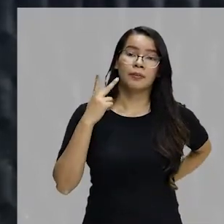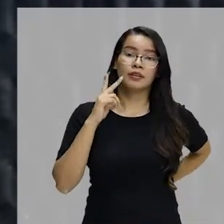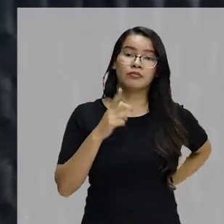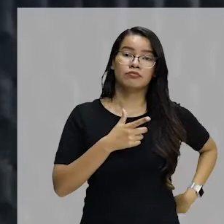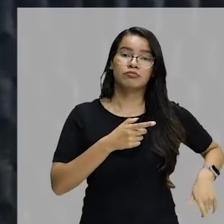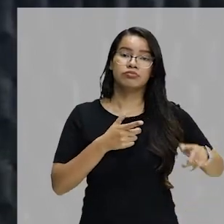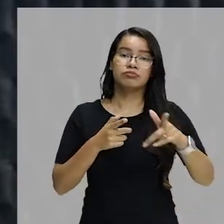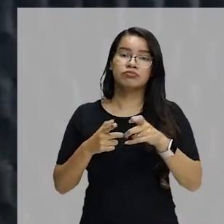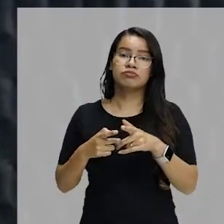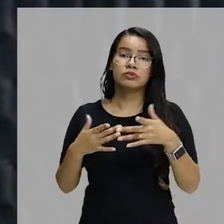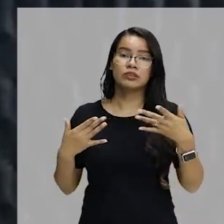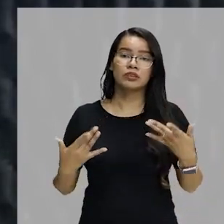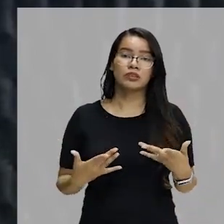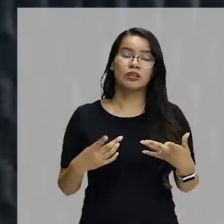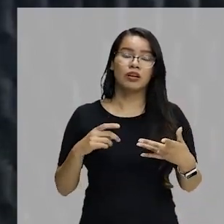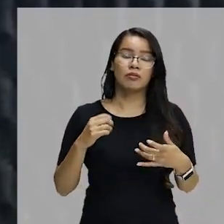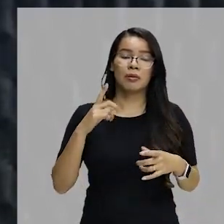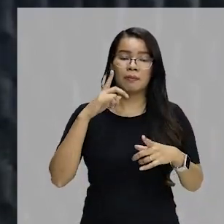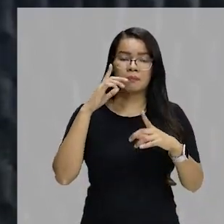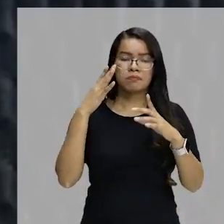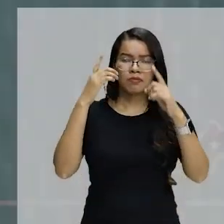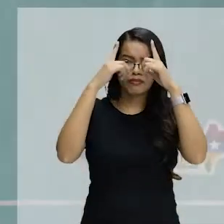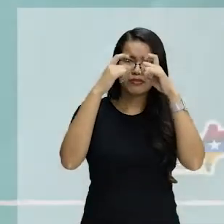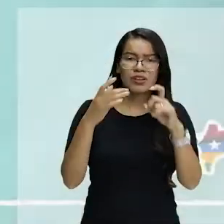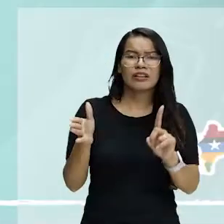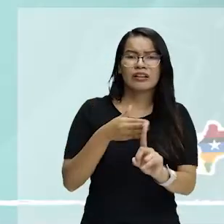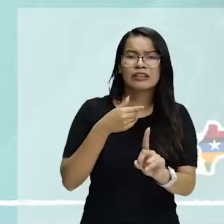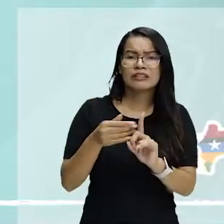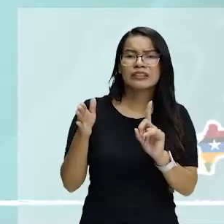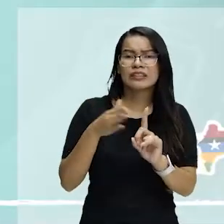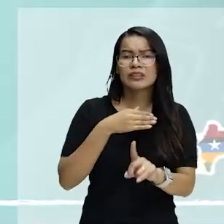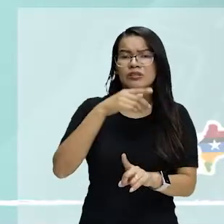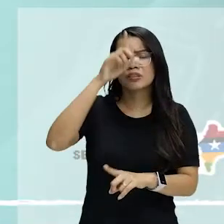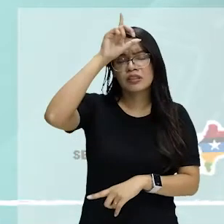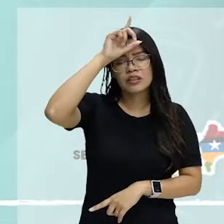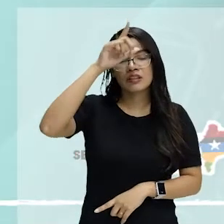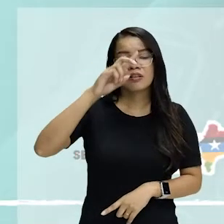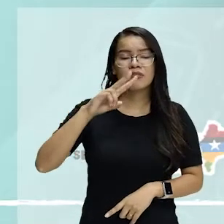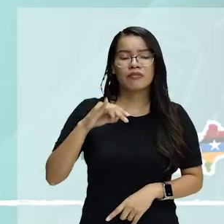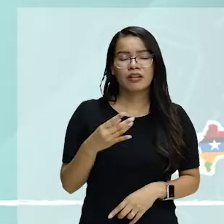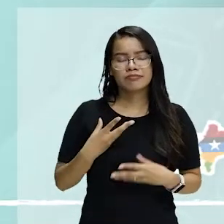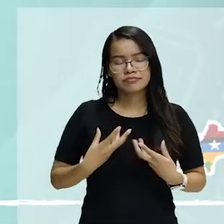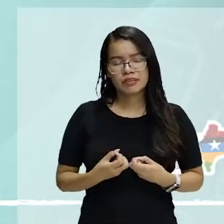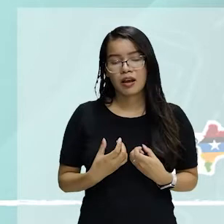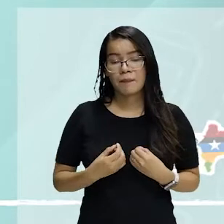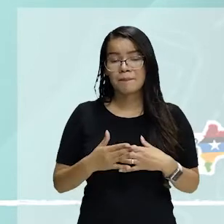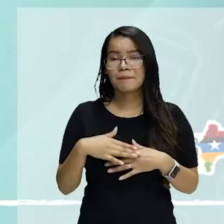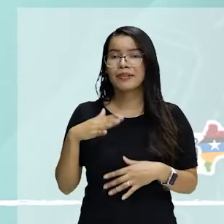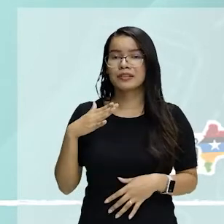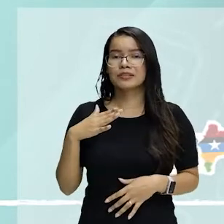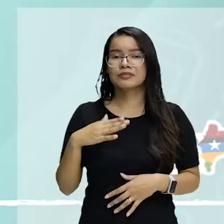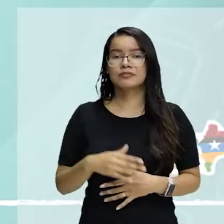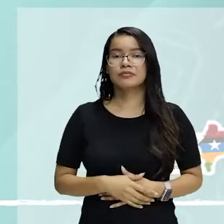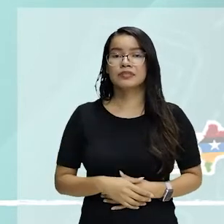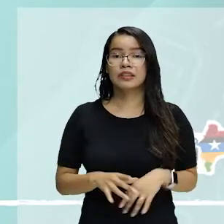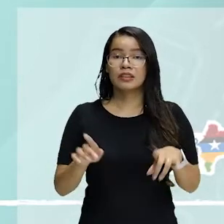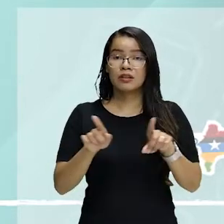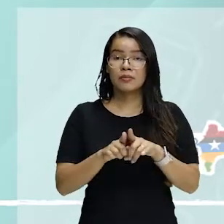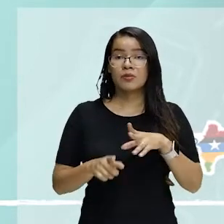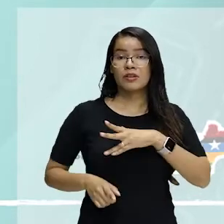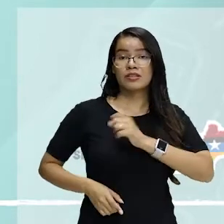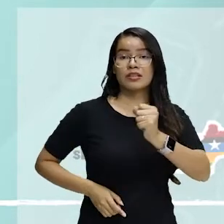fuzilamento. Então, a repressão violenta desses líderes vai abalar ainda mais a imagem de Dom Pedro. O assassinato